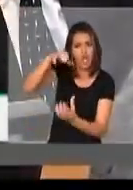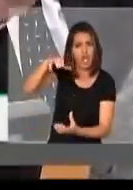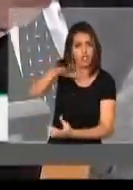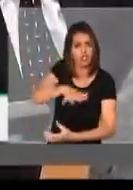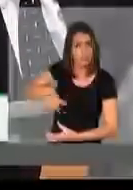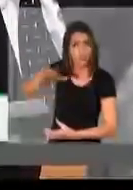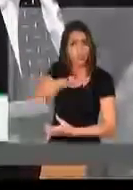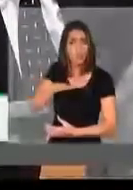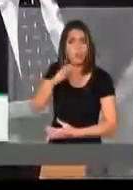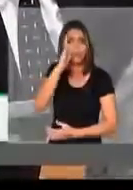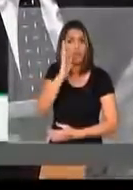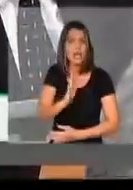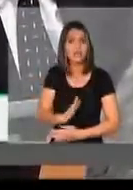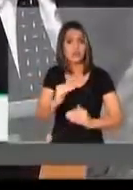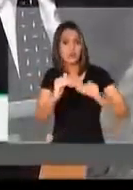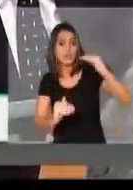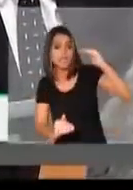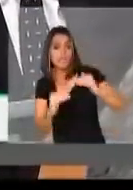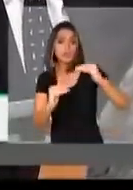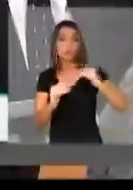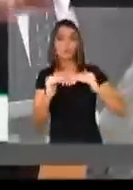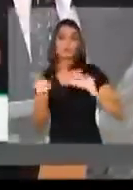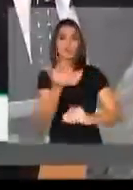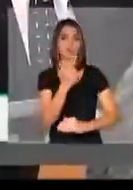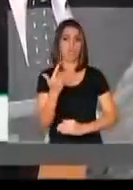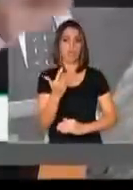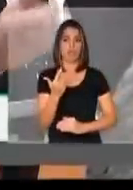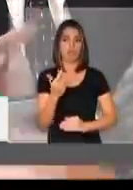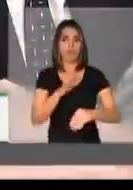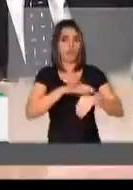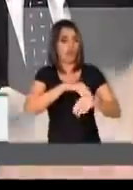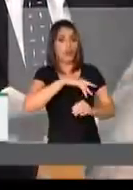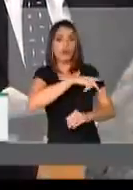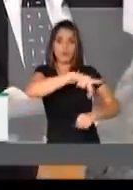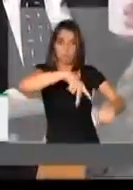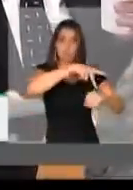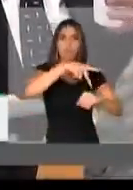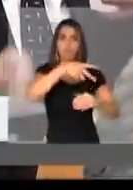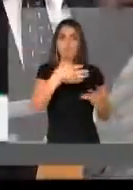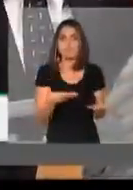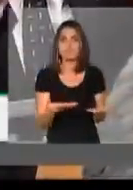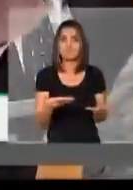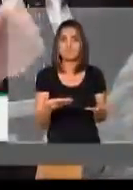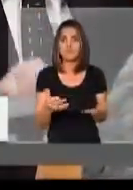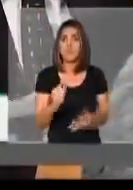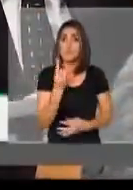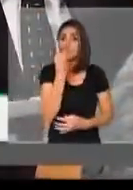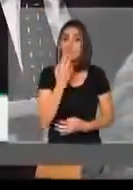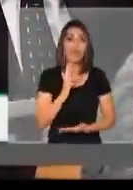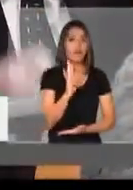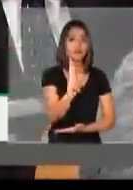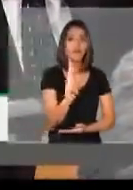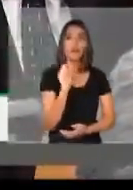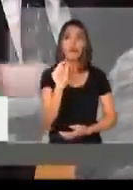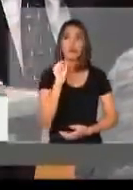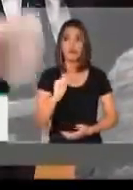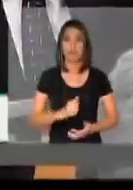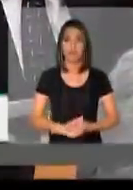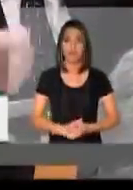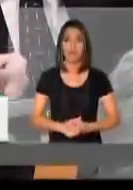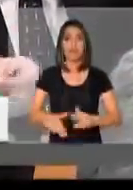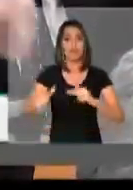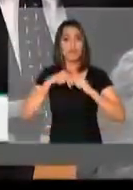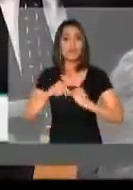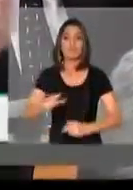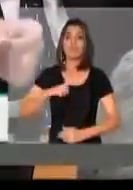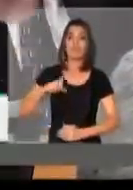idosos o Brasil não é tão desigual quanto é no restante da população? Só tem uma resposta. É o resultado